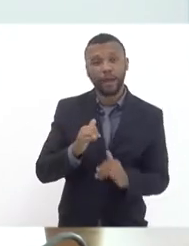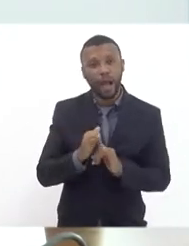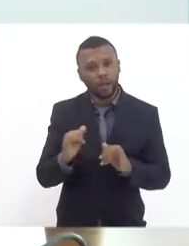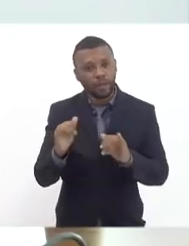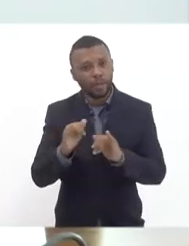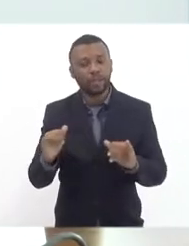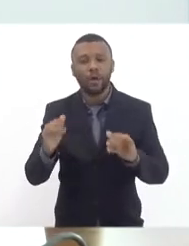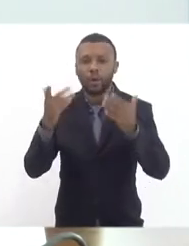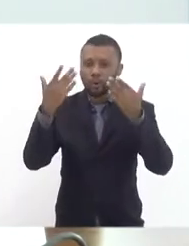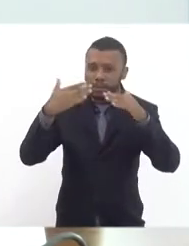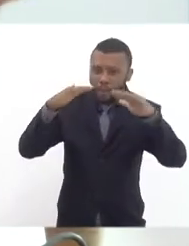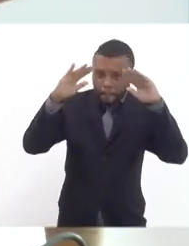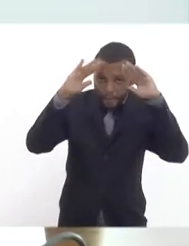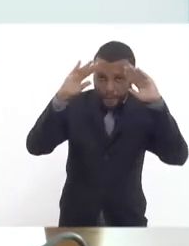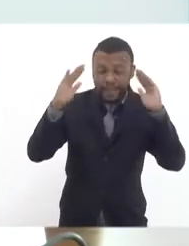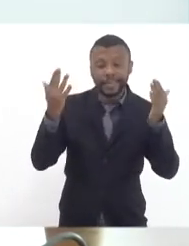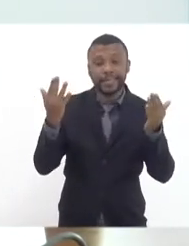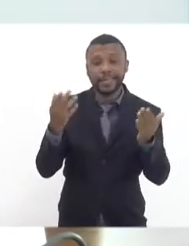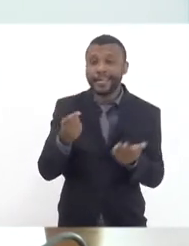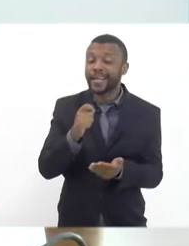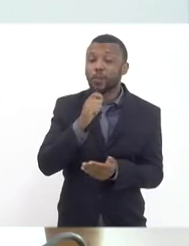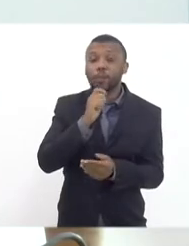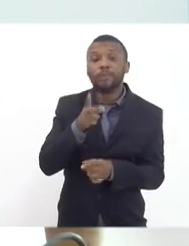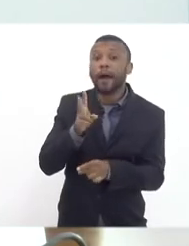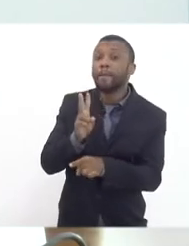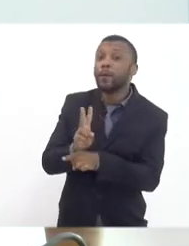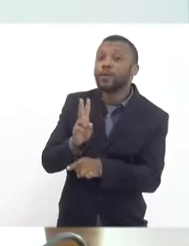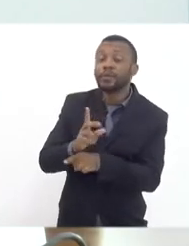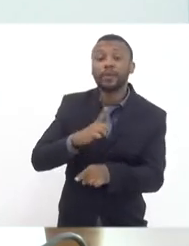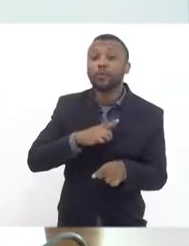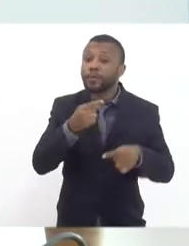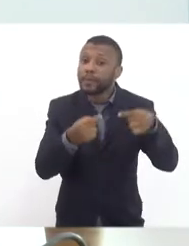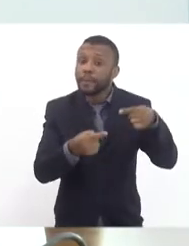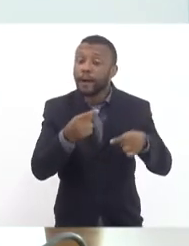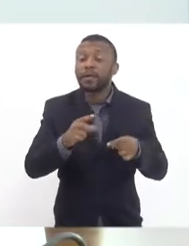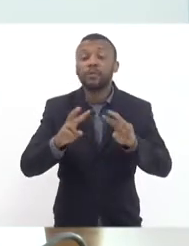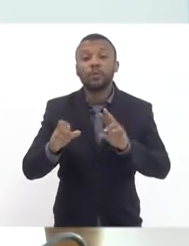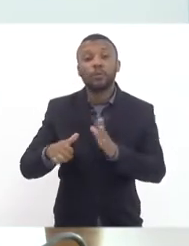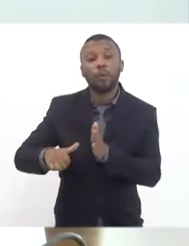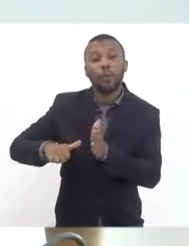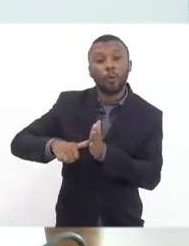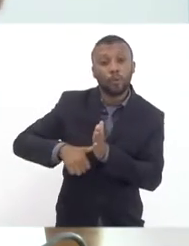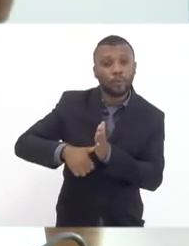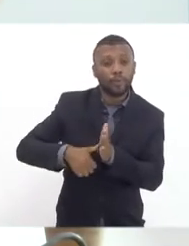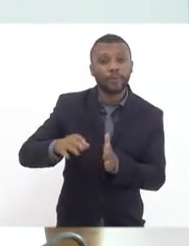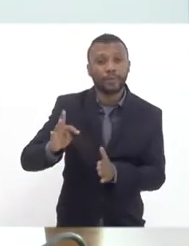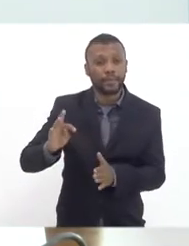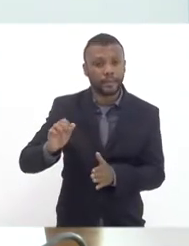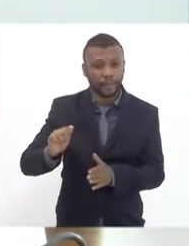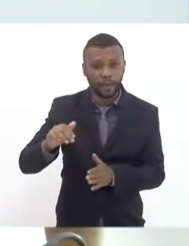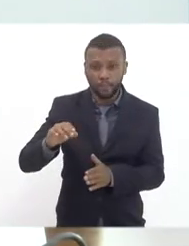teve a proteção devida. Até essa semana também tem um debate sobre o Clube Tamoio, que em breve poderá